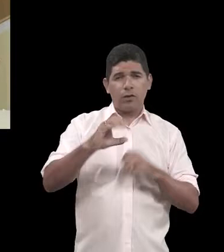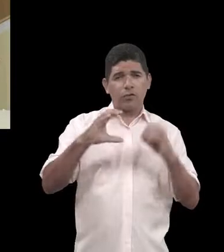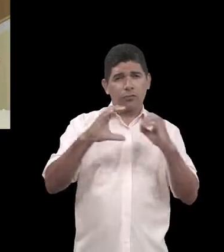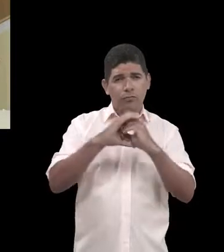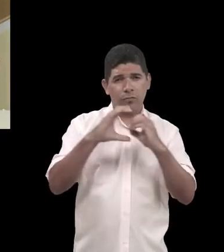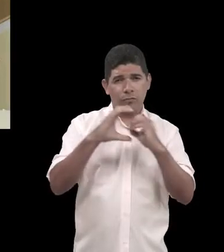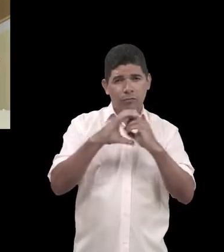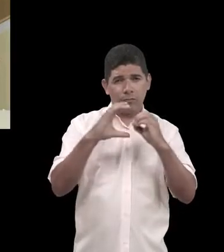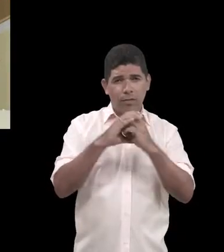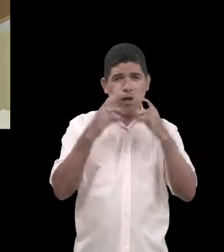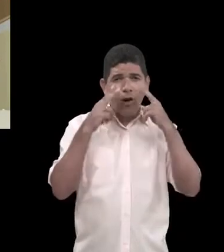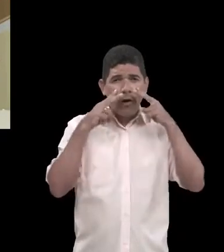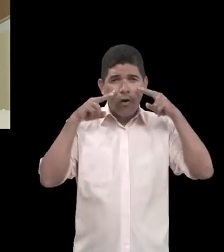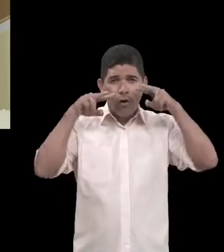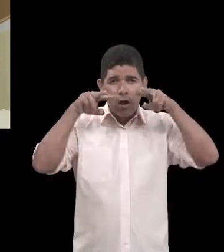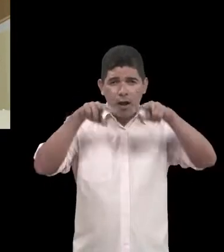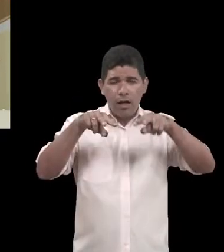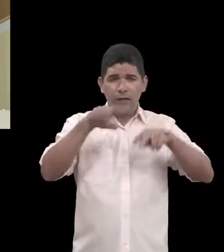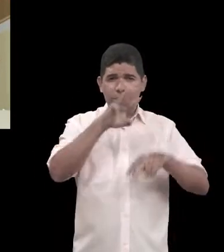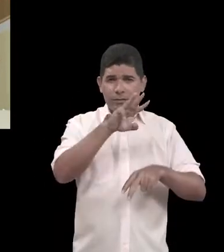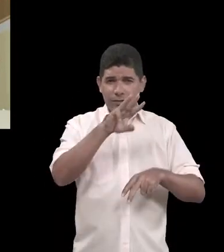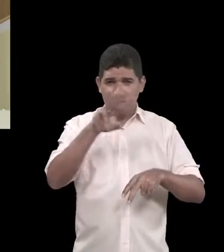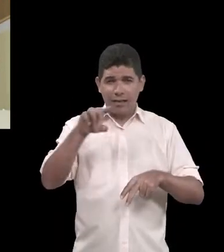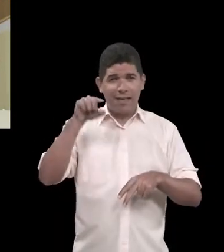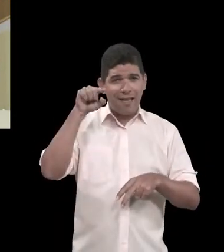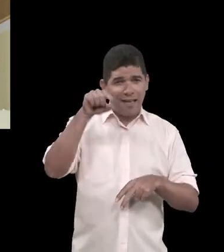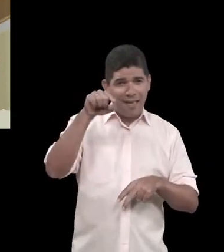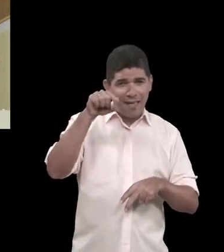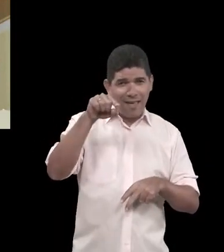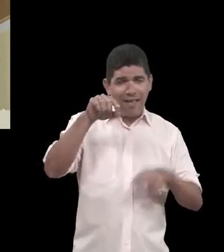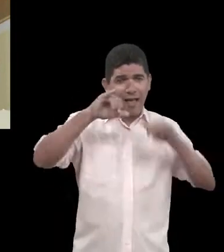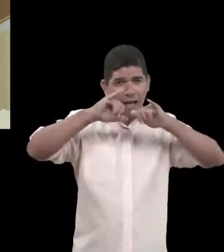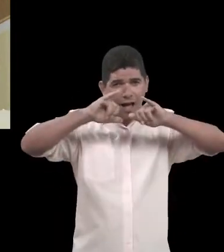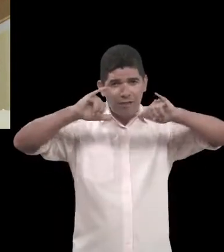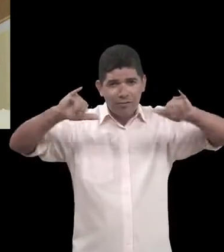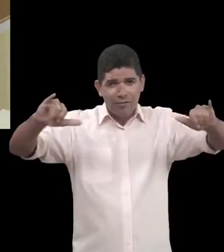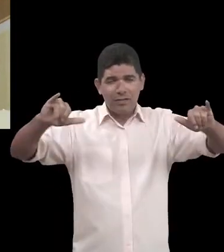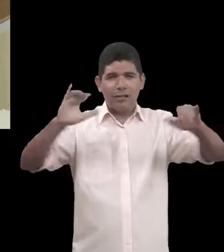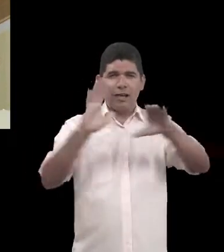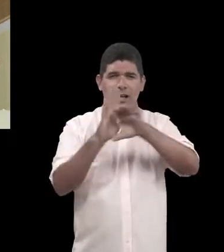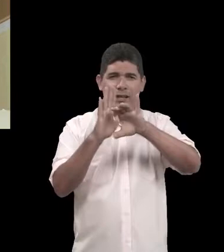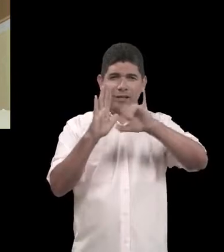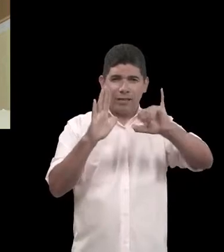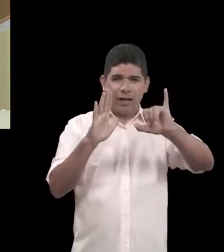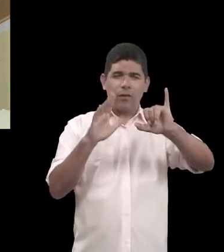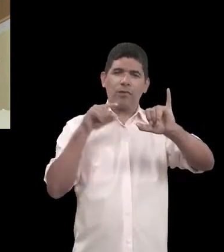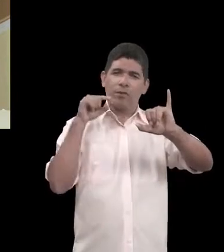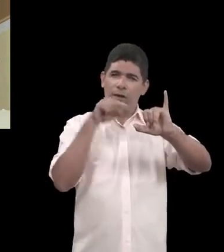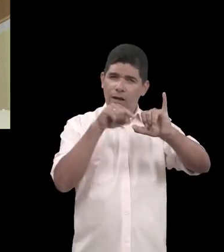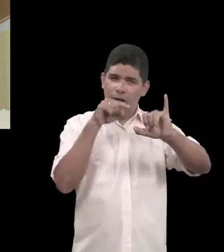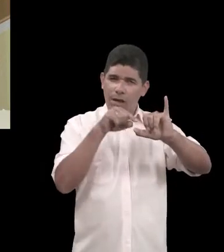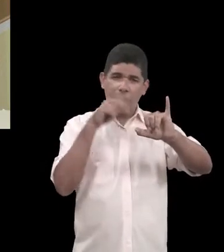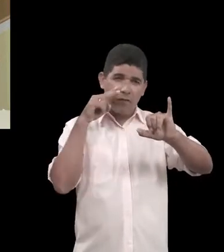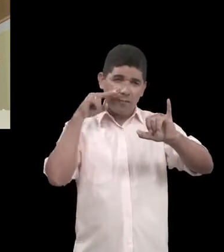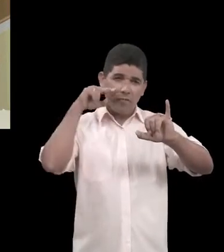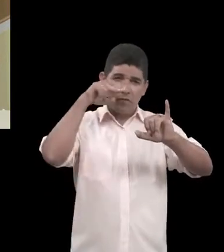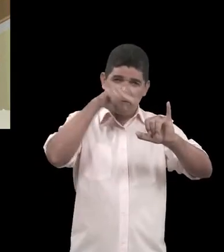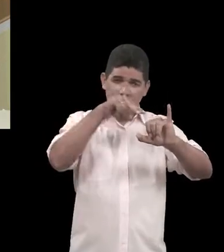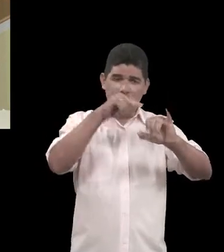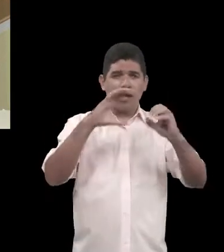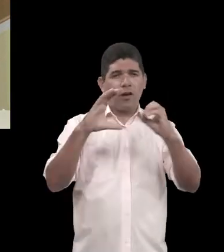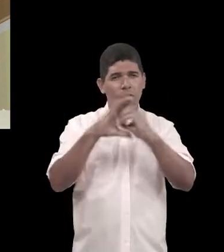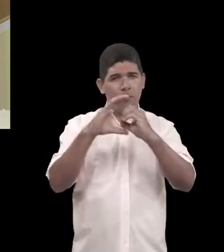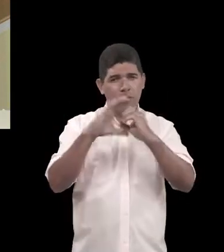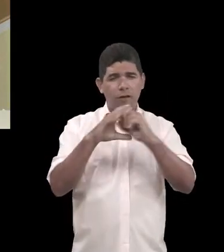né, da UFRN, que é por lá que sai o nosso edital e é também a instituição que promove a